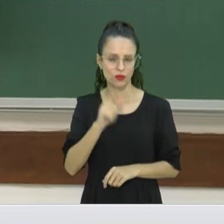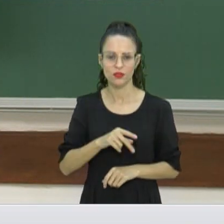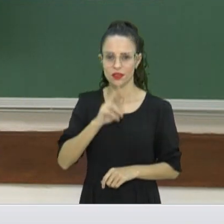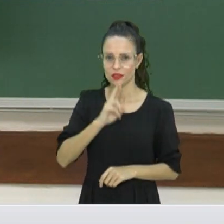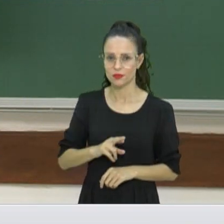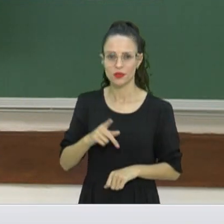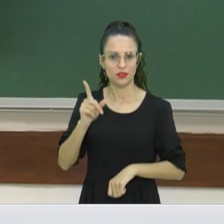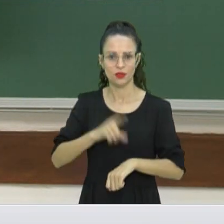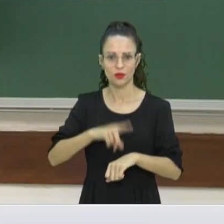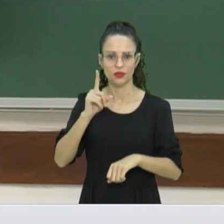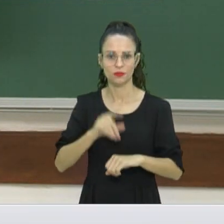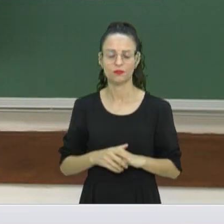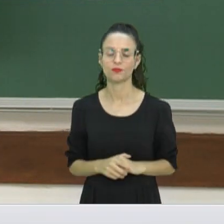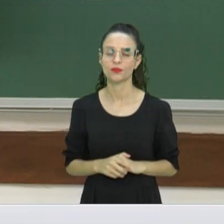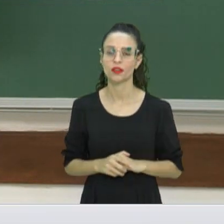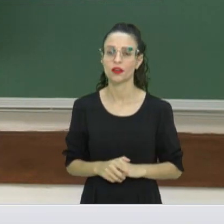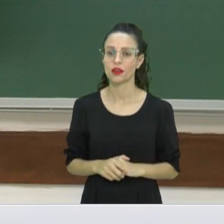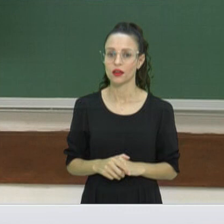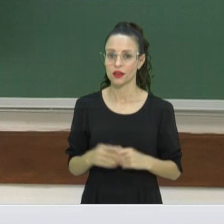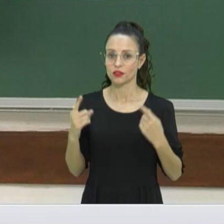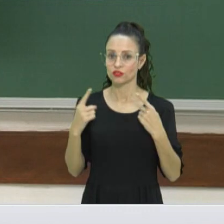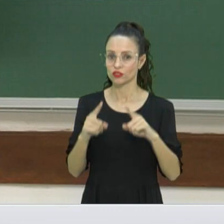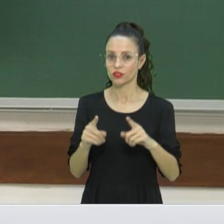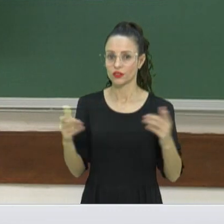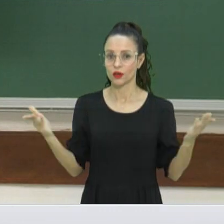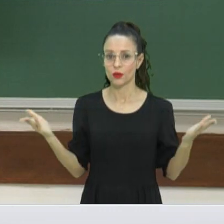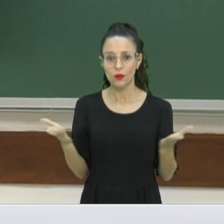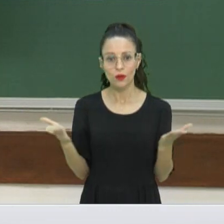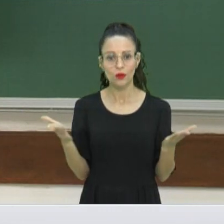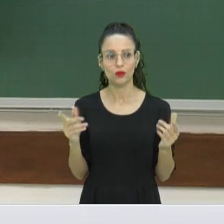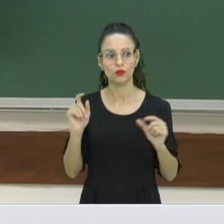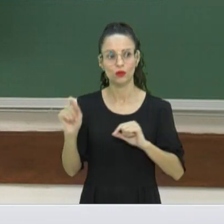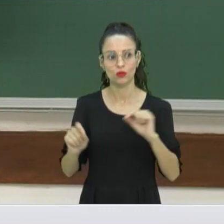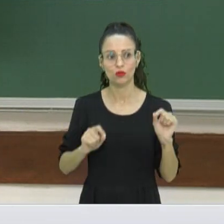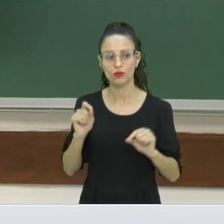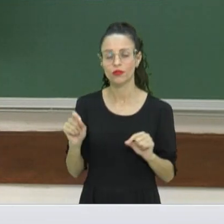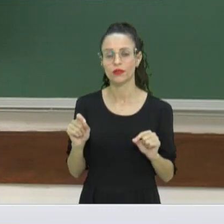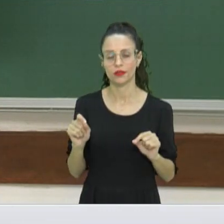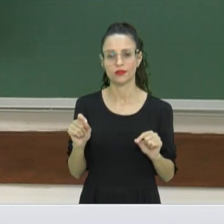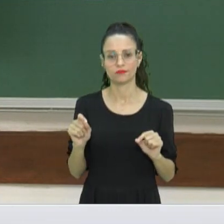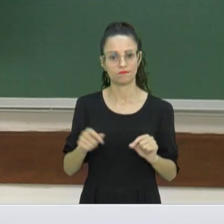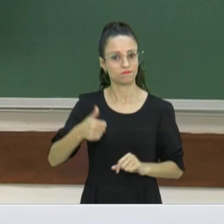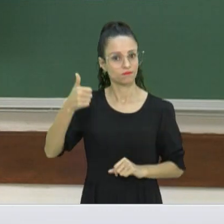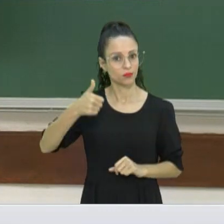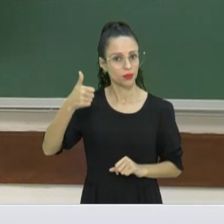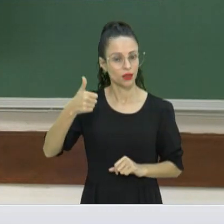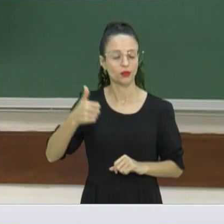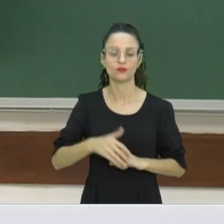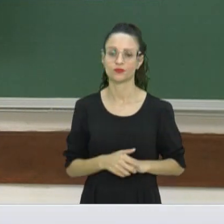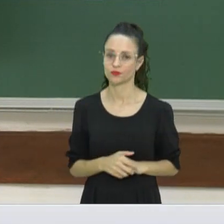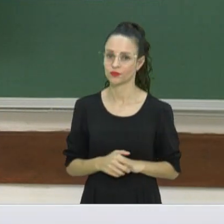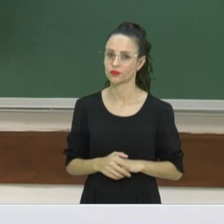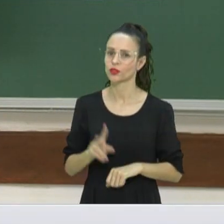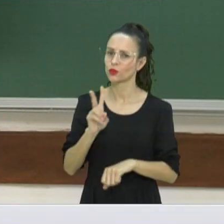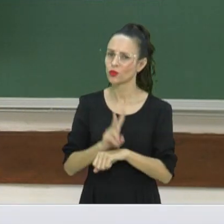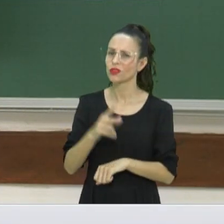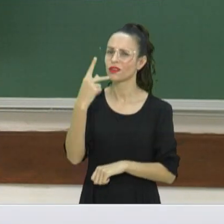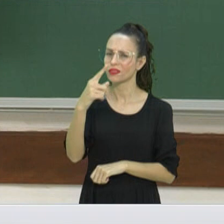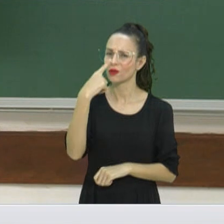já resolver imediatamente. O desafio de hoje é, primeiro,